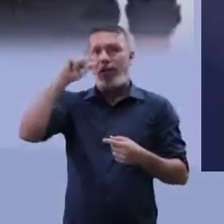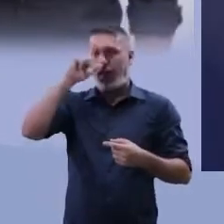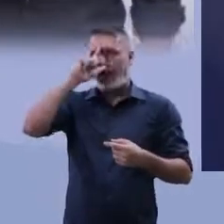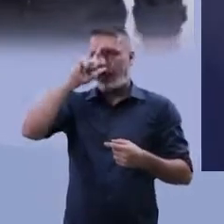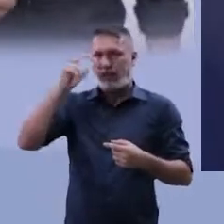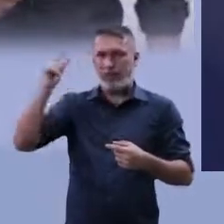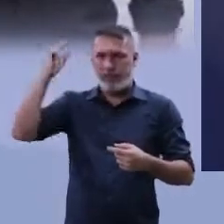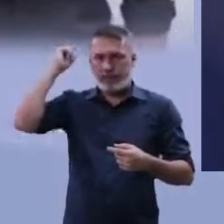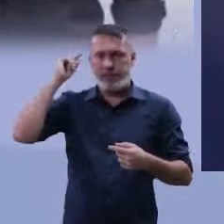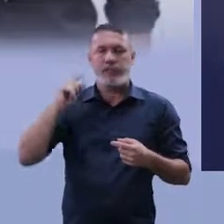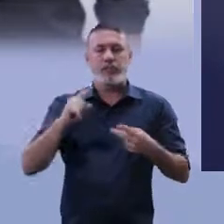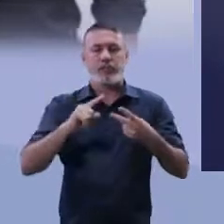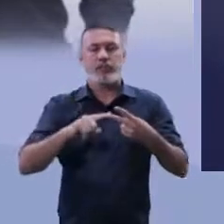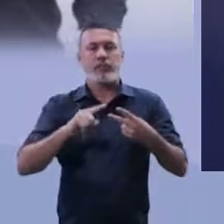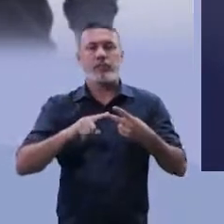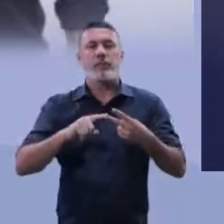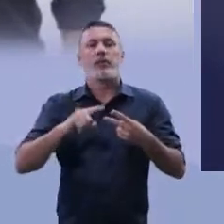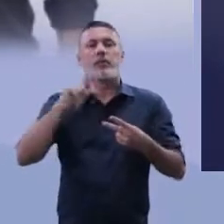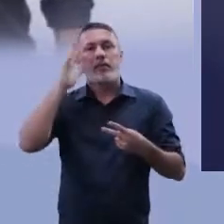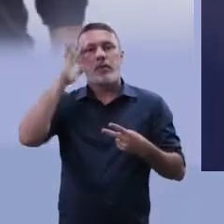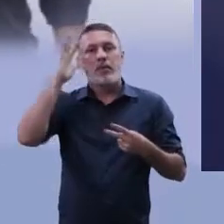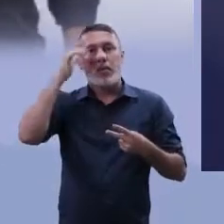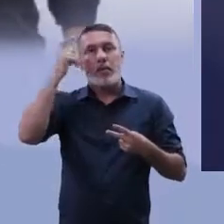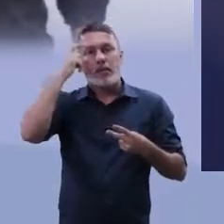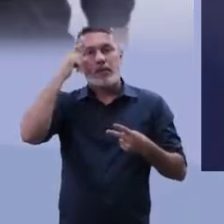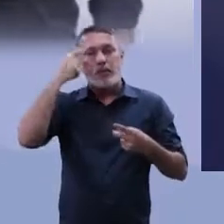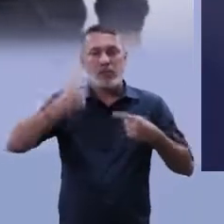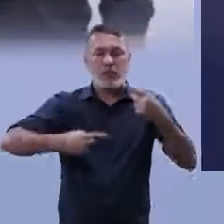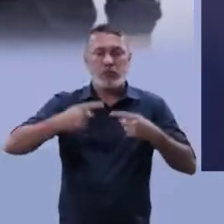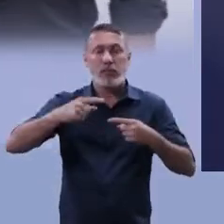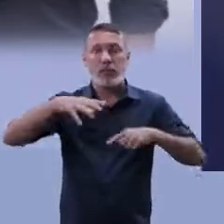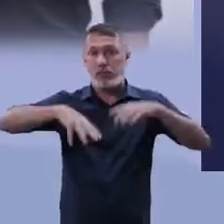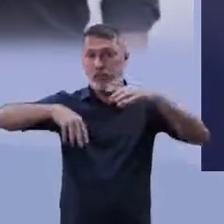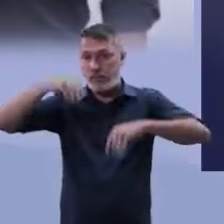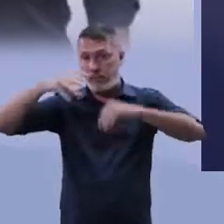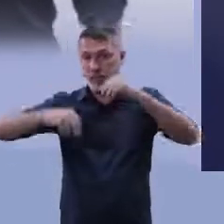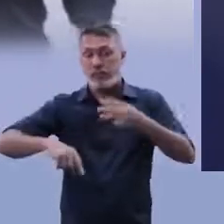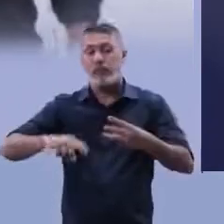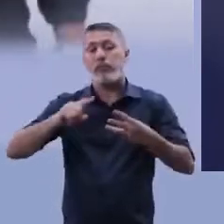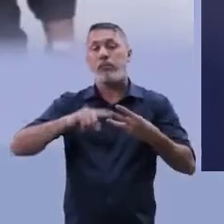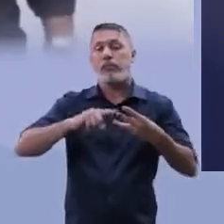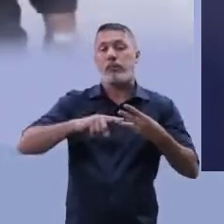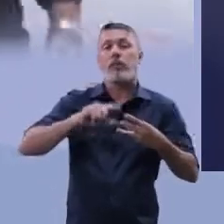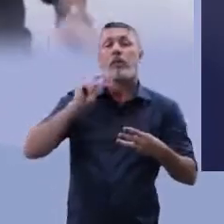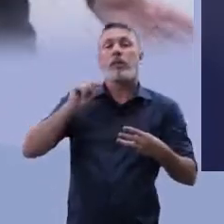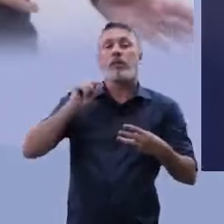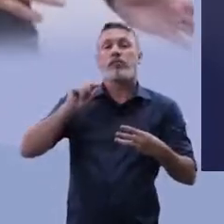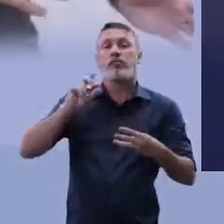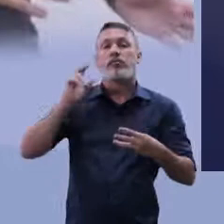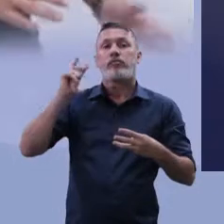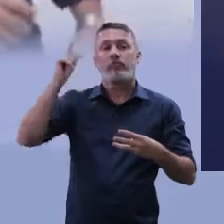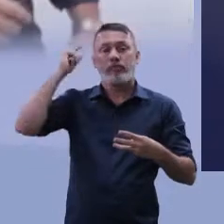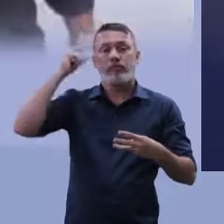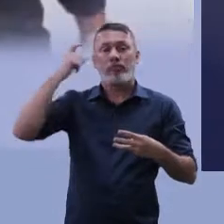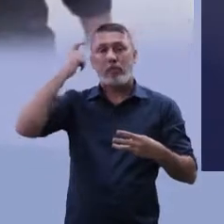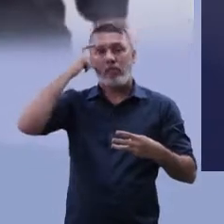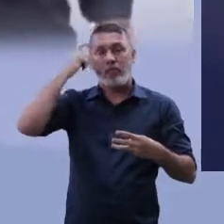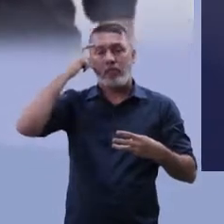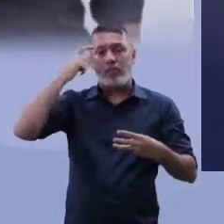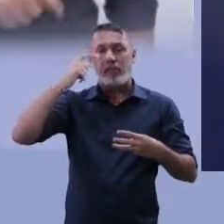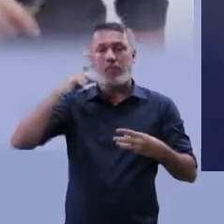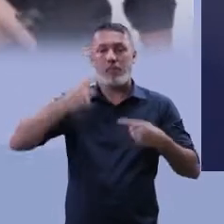Idade Média, compreender a filosofia política de Nicolau Maquiavel no Renascimento